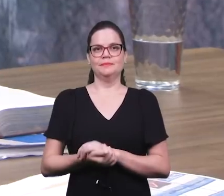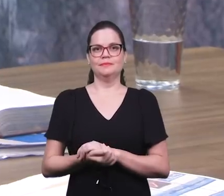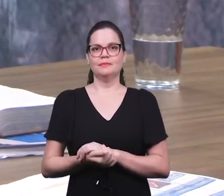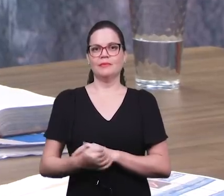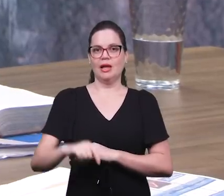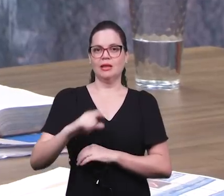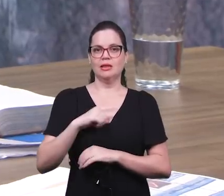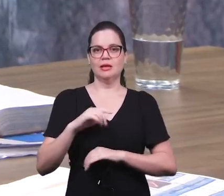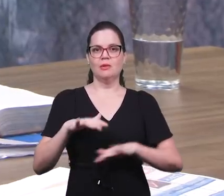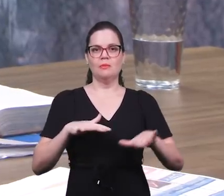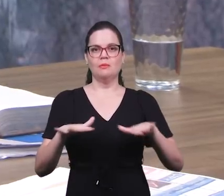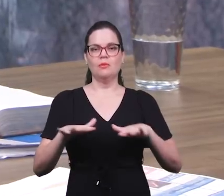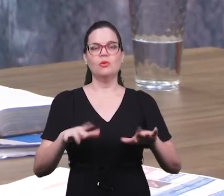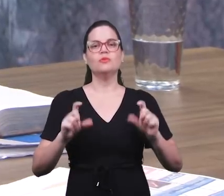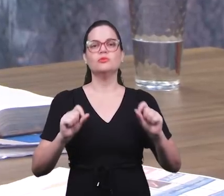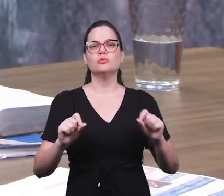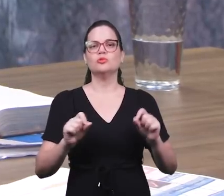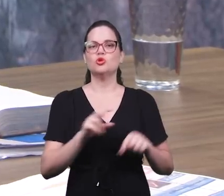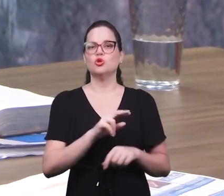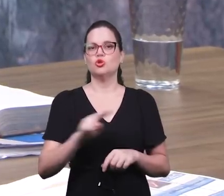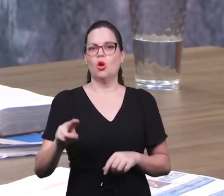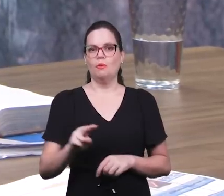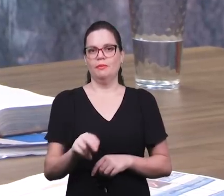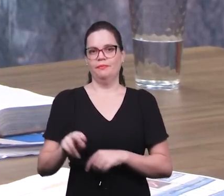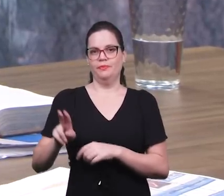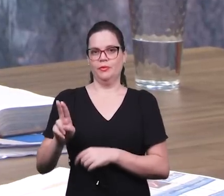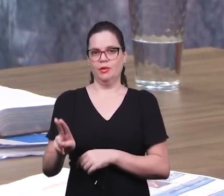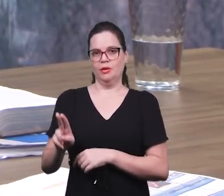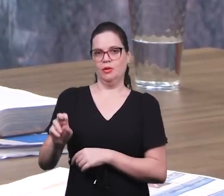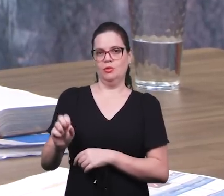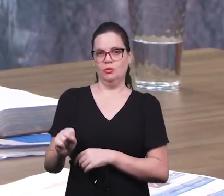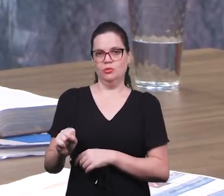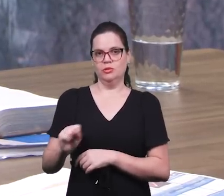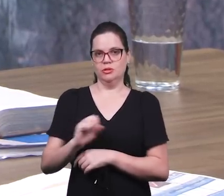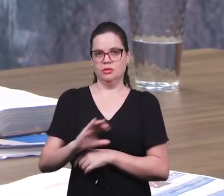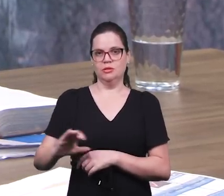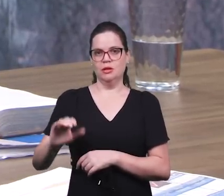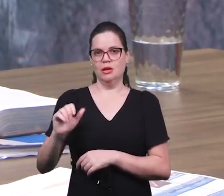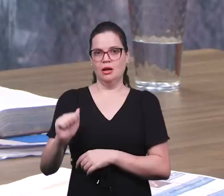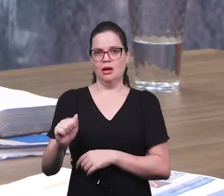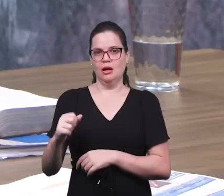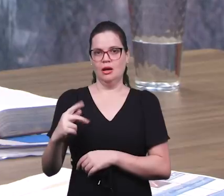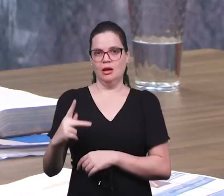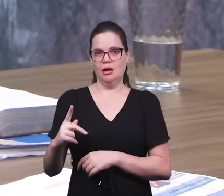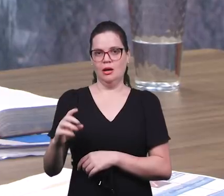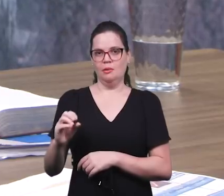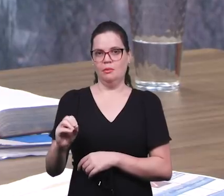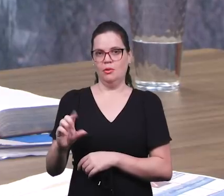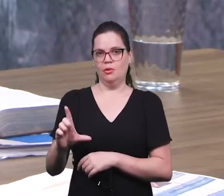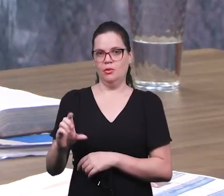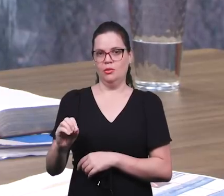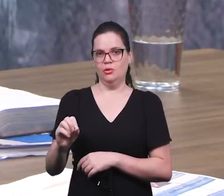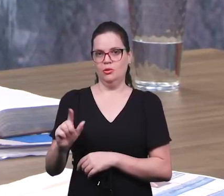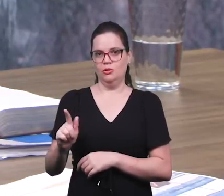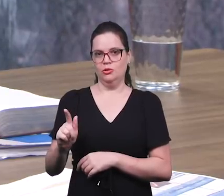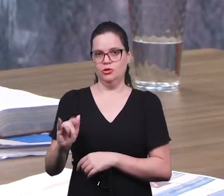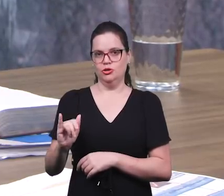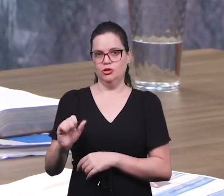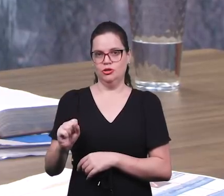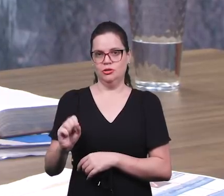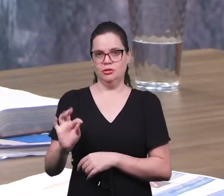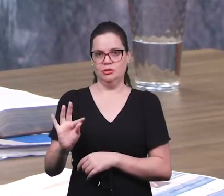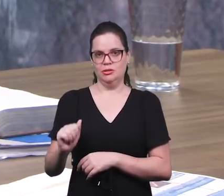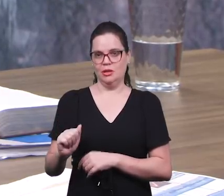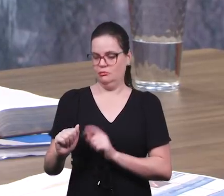é chamado de os apologistas. A palavra apologia quer dizer discurso de defesa. E os apologistas, eles entram